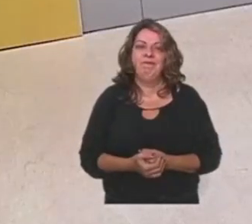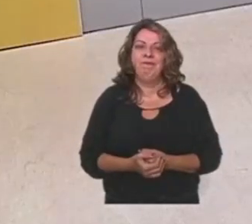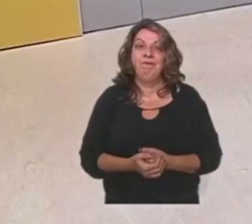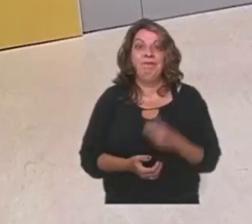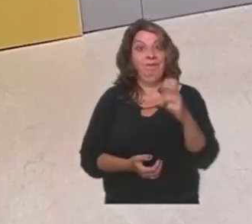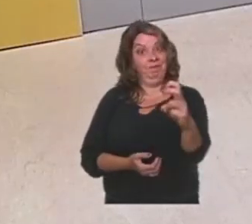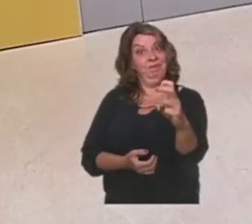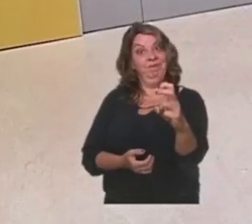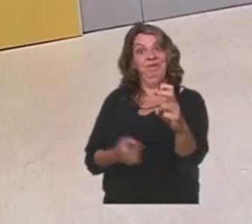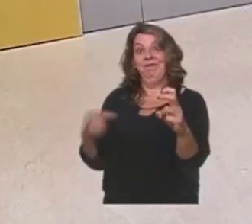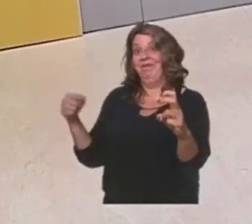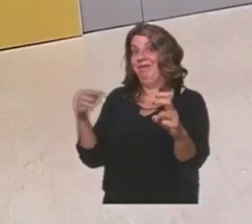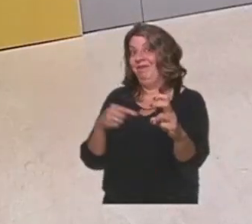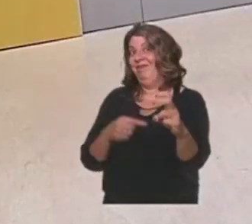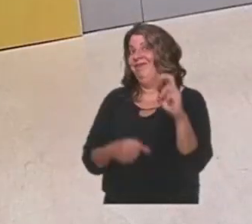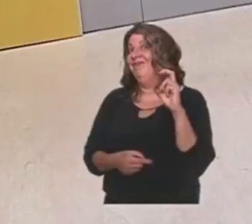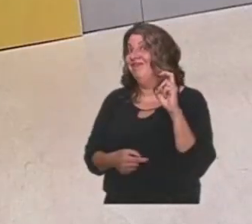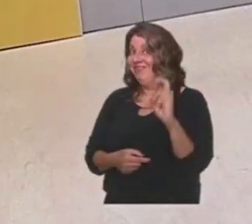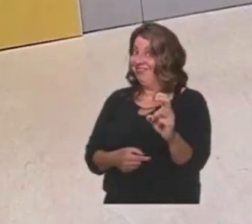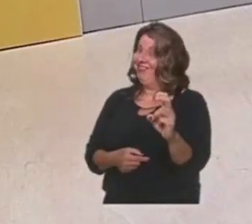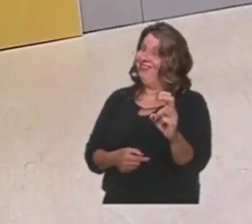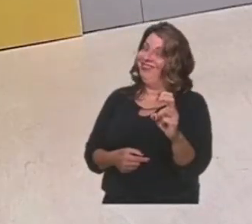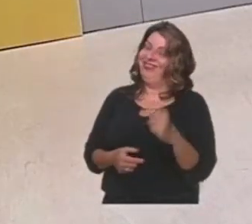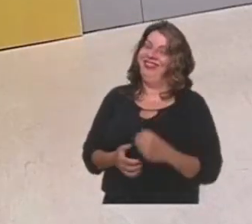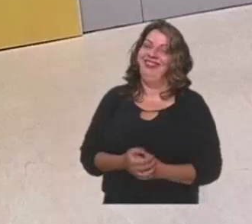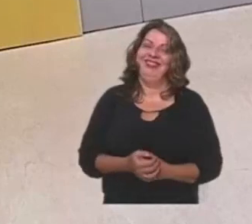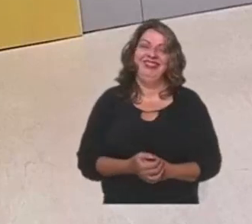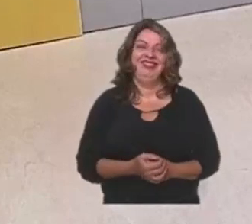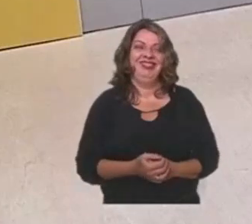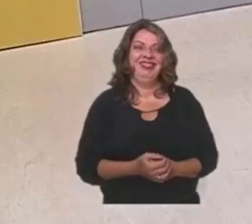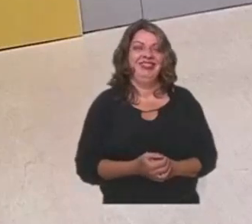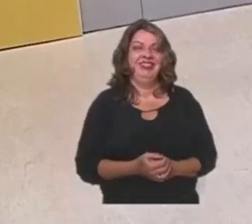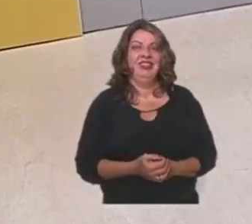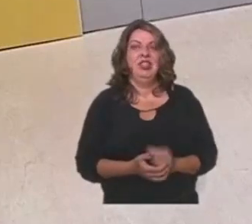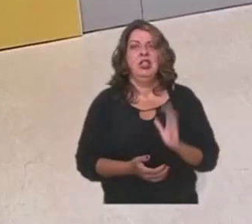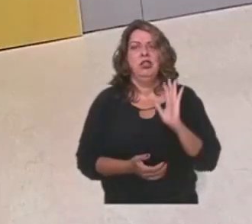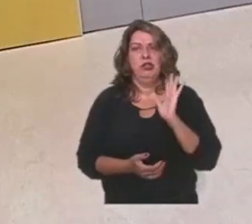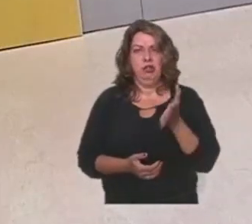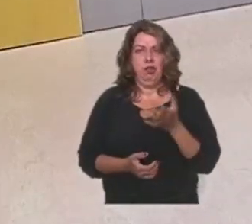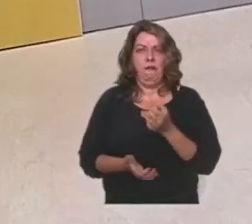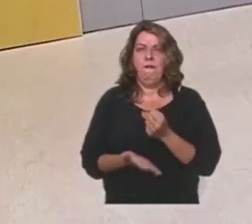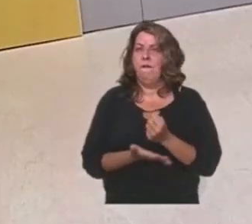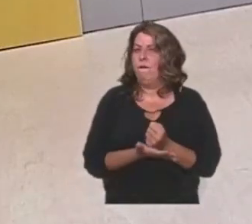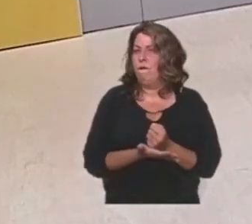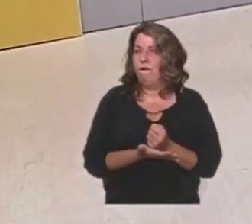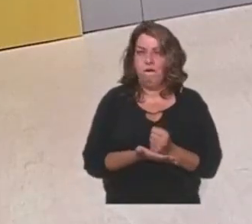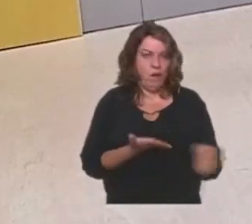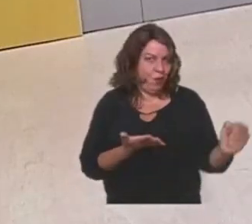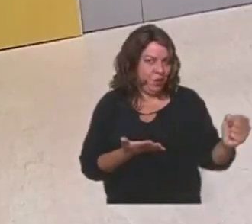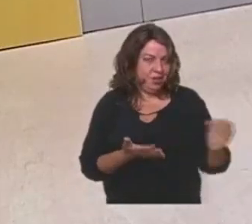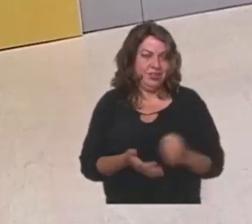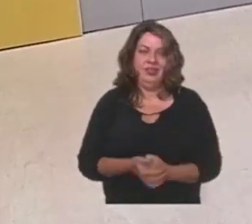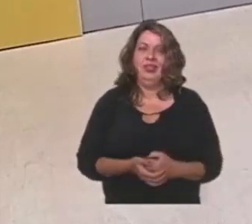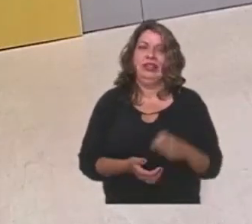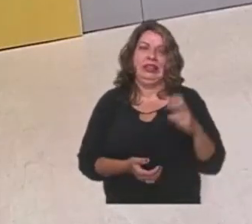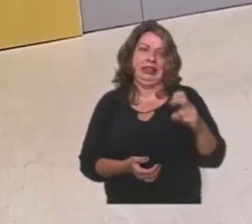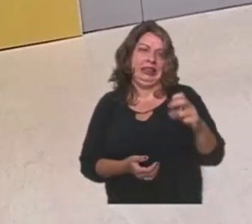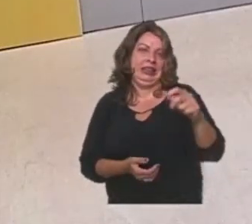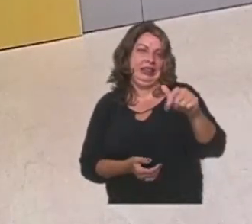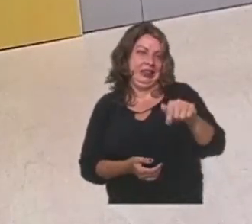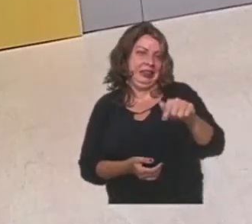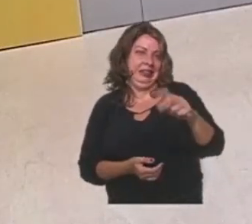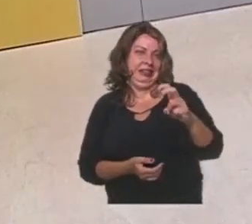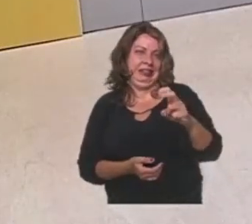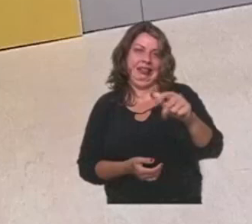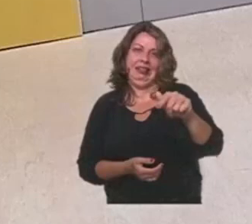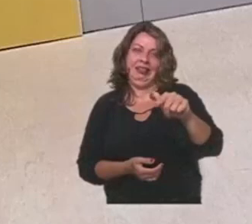E o número 5, número 5, já foi o número 5, 57,